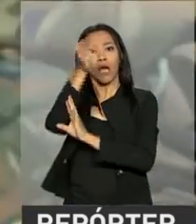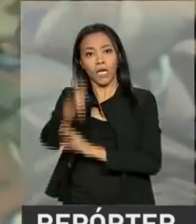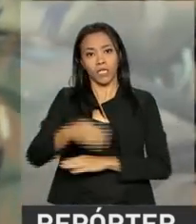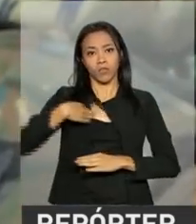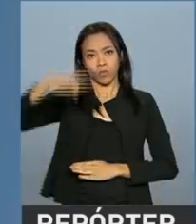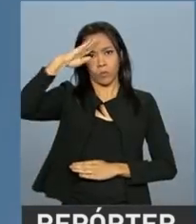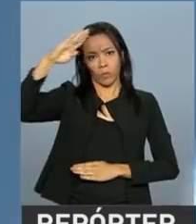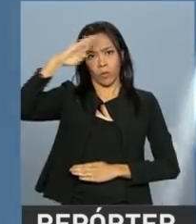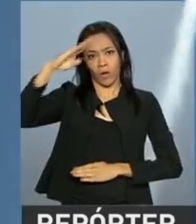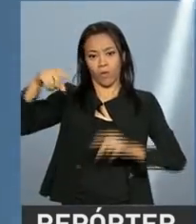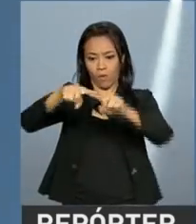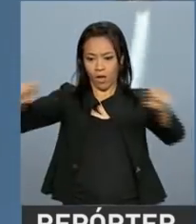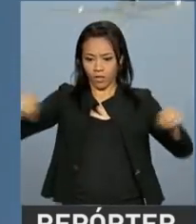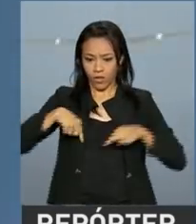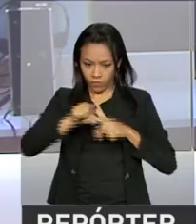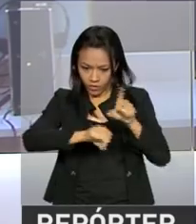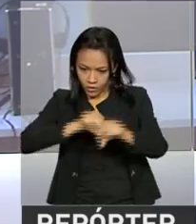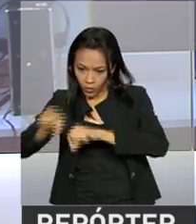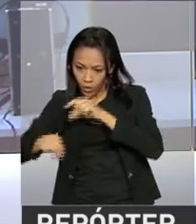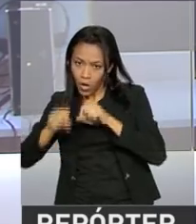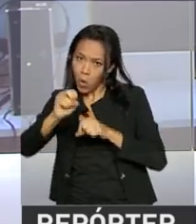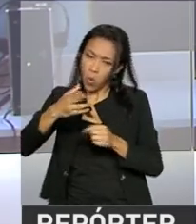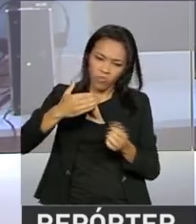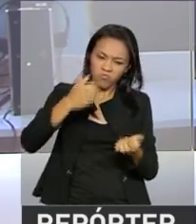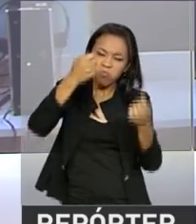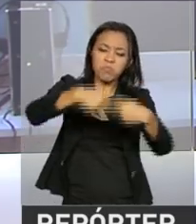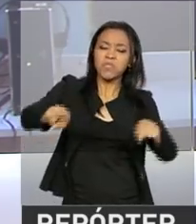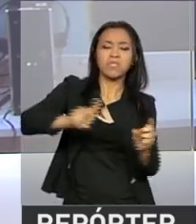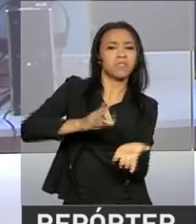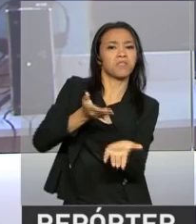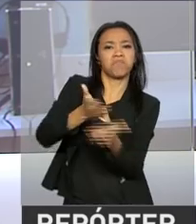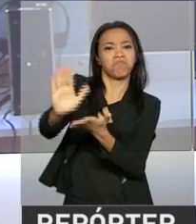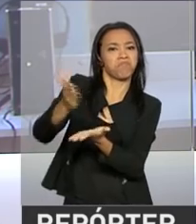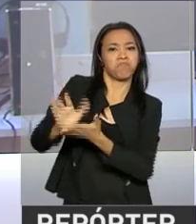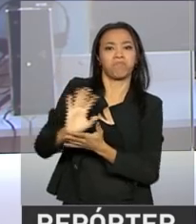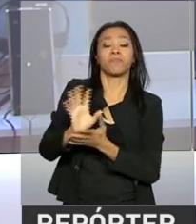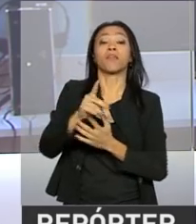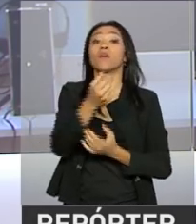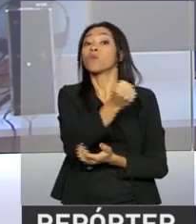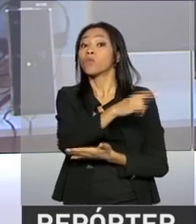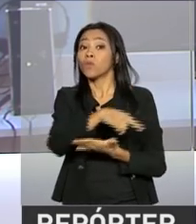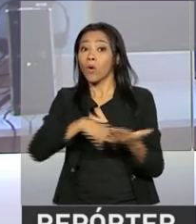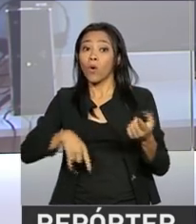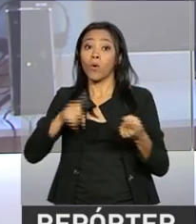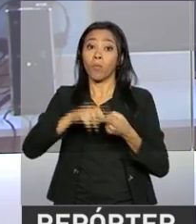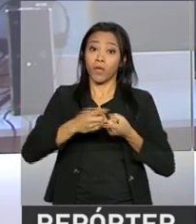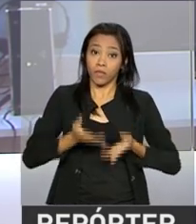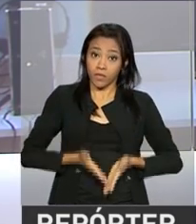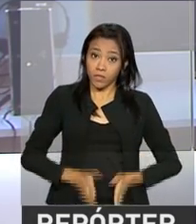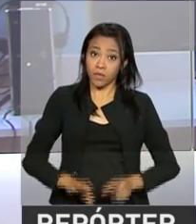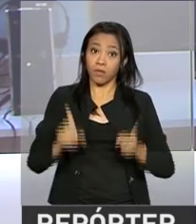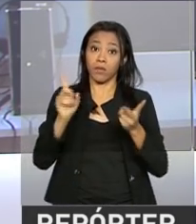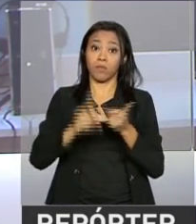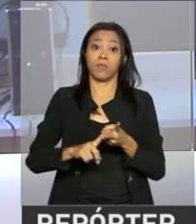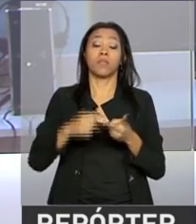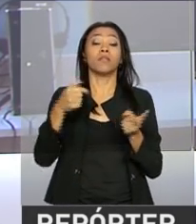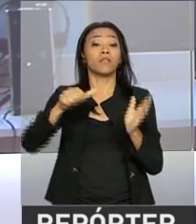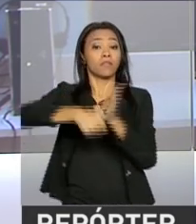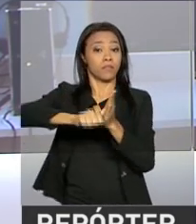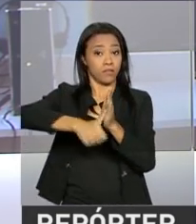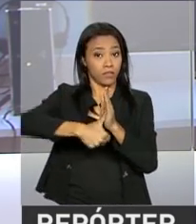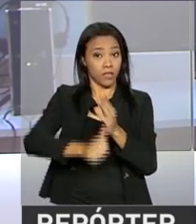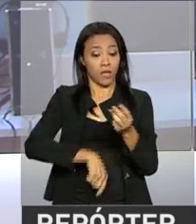será selecionado ou dispensado os documentos necessários são certidão de nascimento ou carteiras de